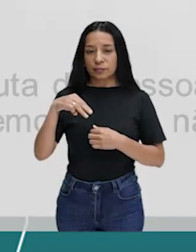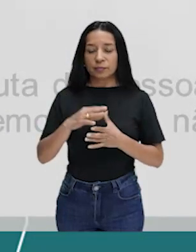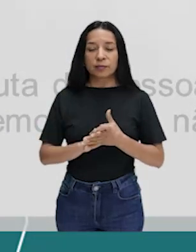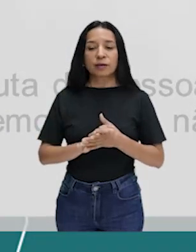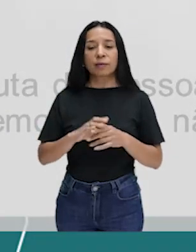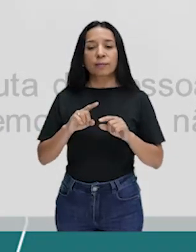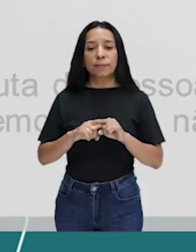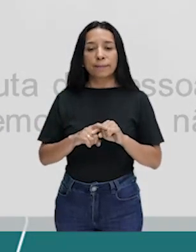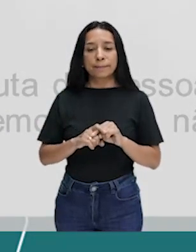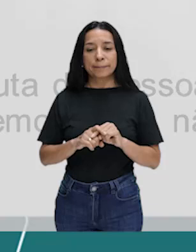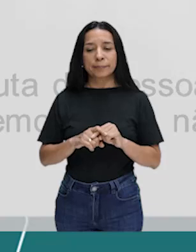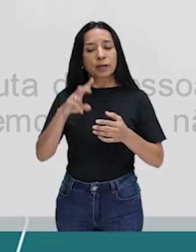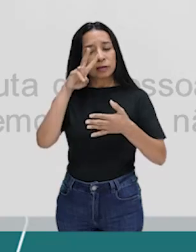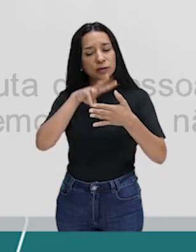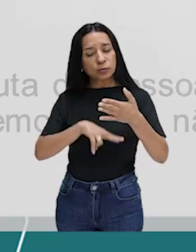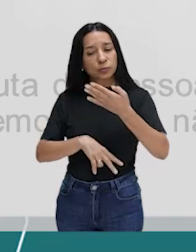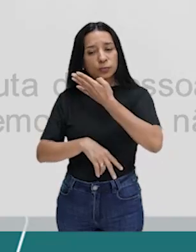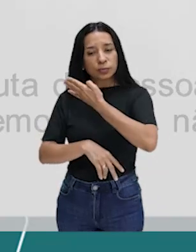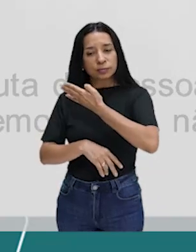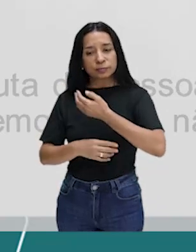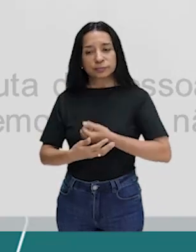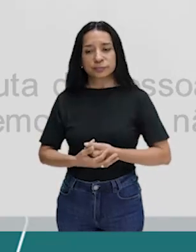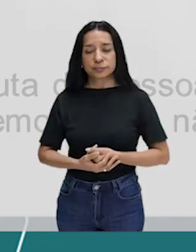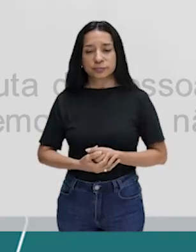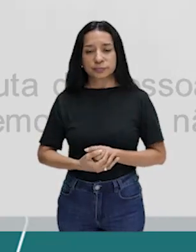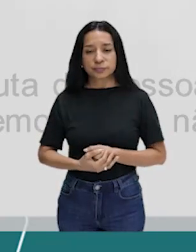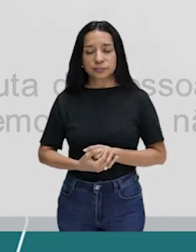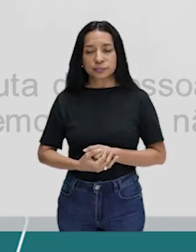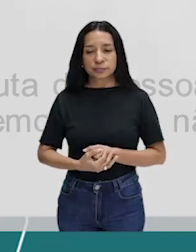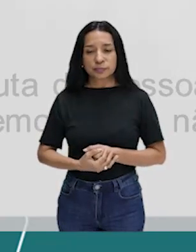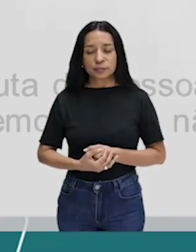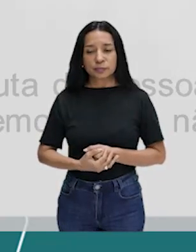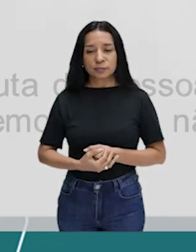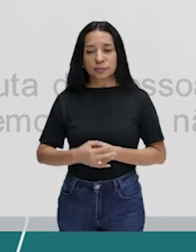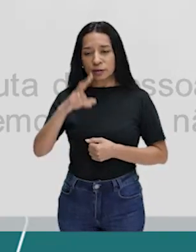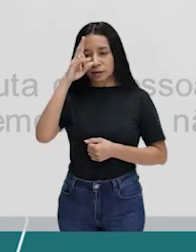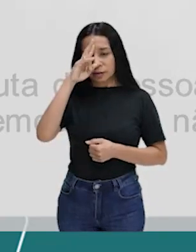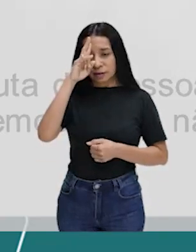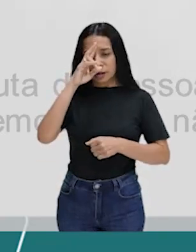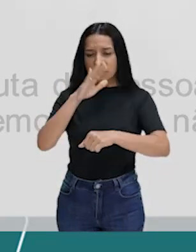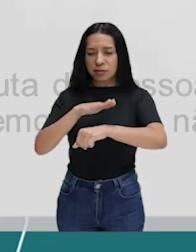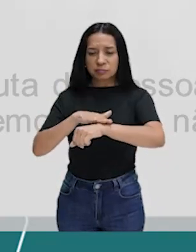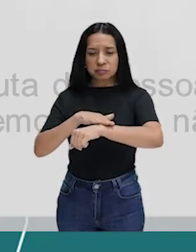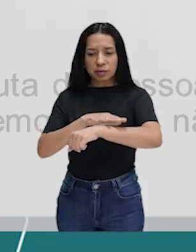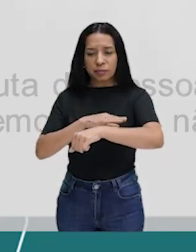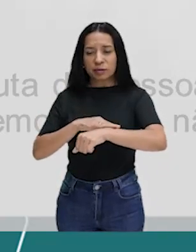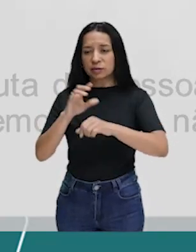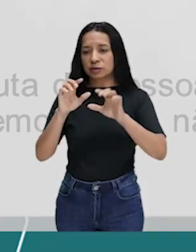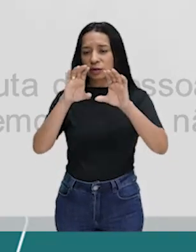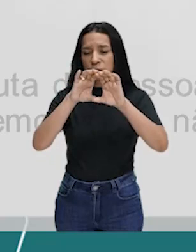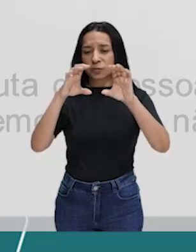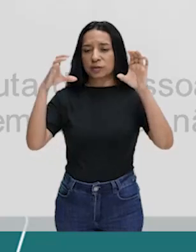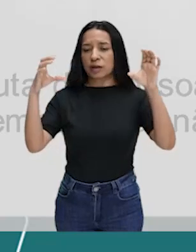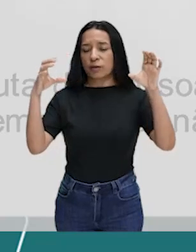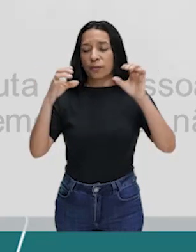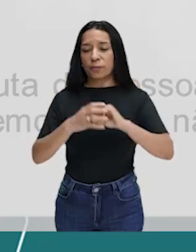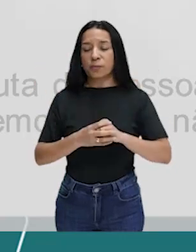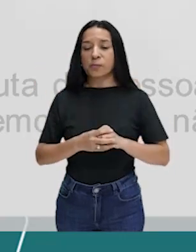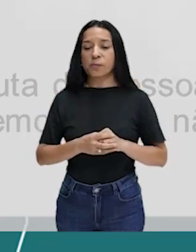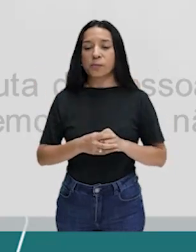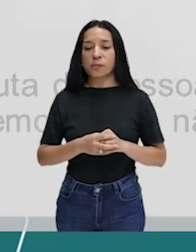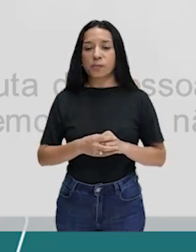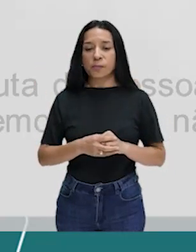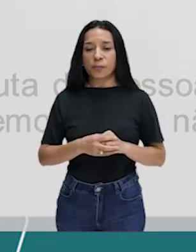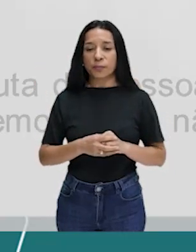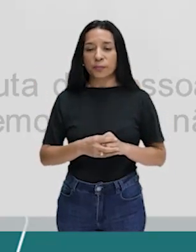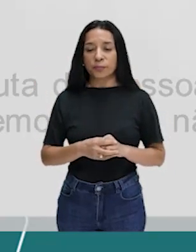Mas sei que uma dor assim pungente, lembra da mancha lá no céu, do mata-borrão? Não